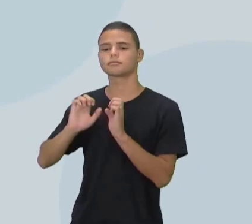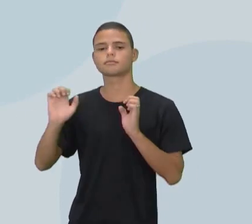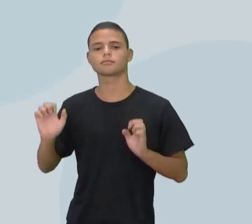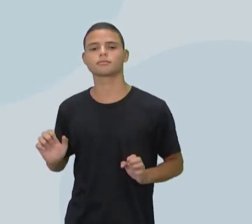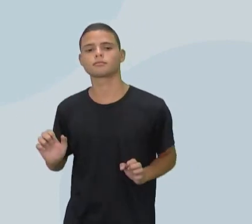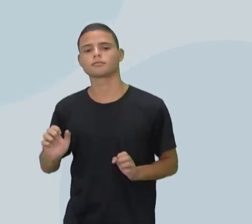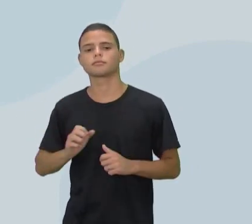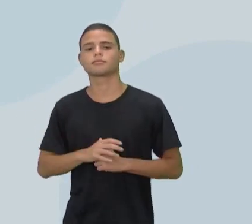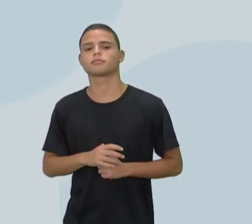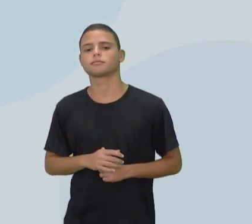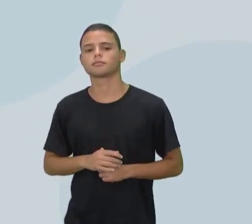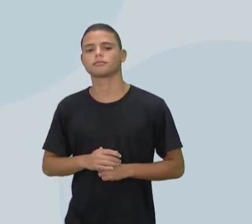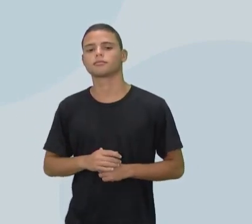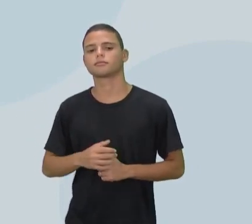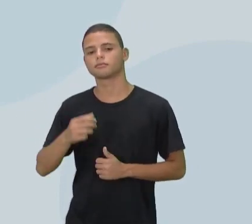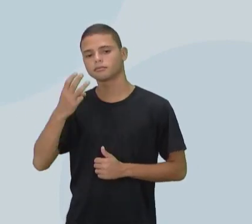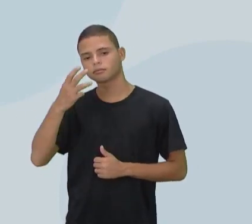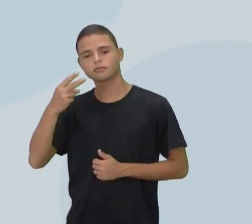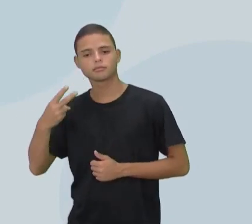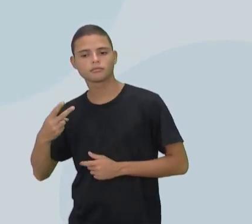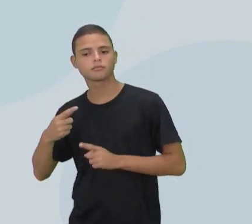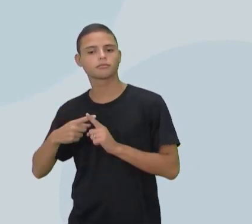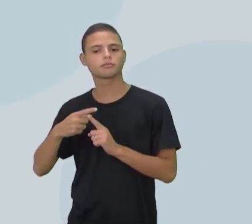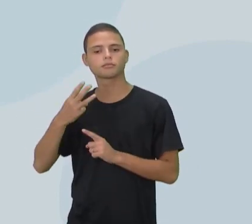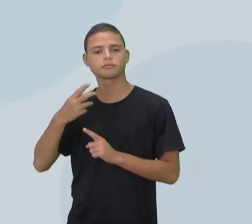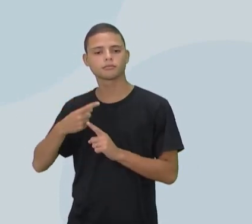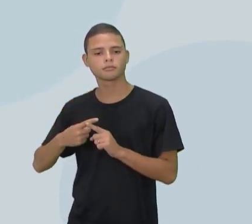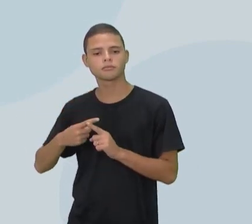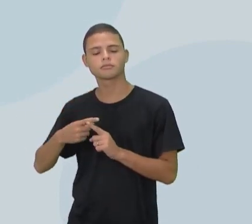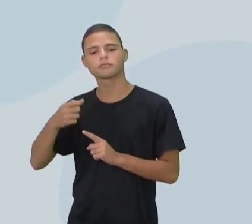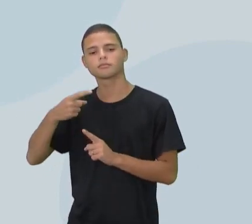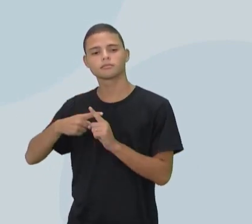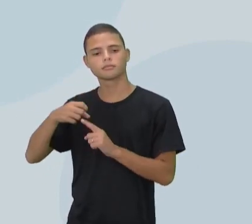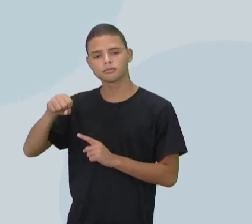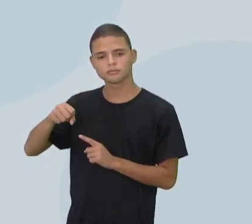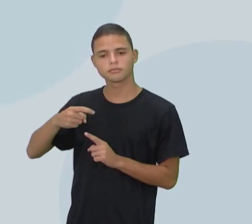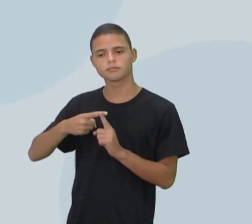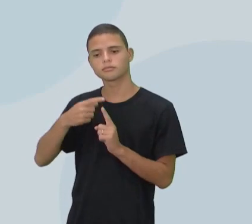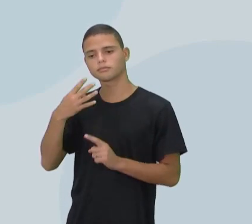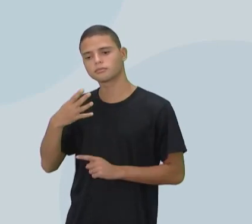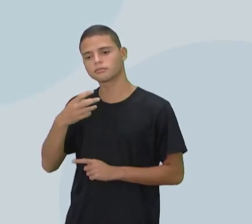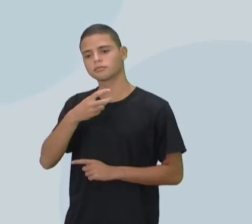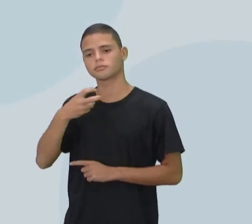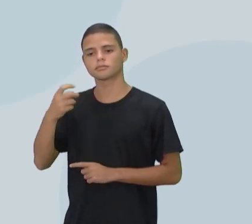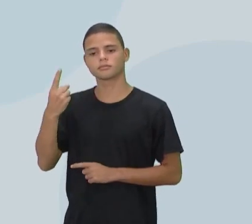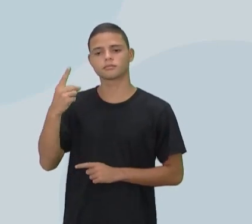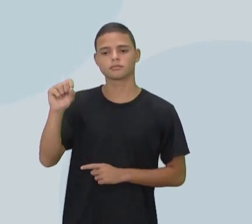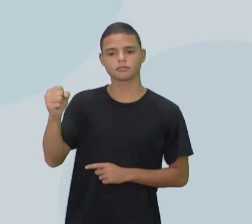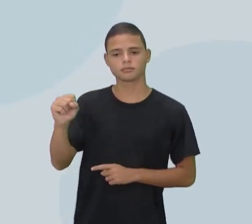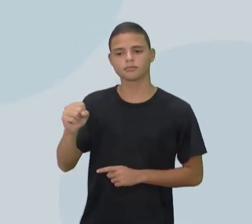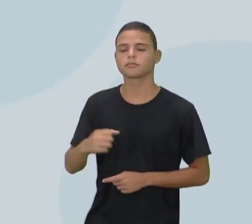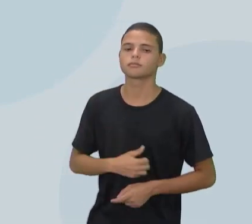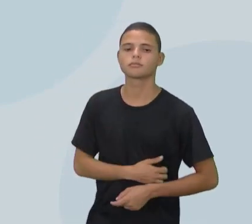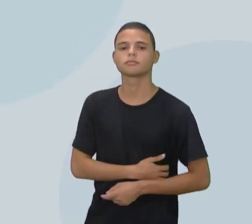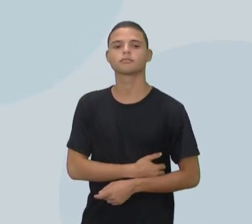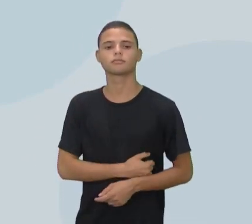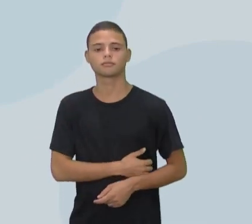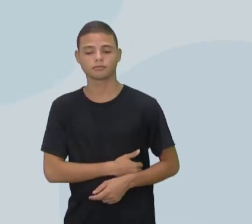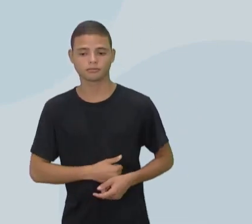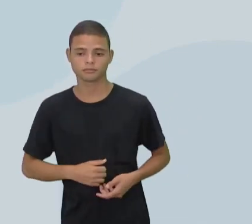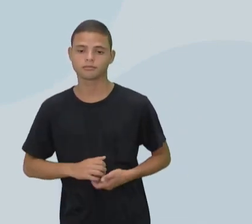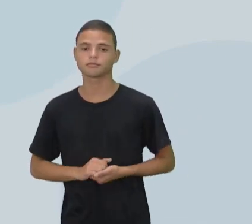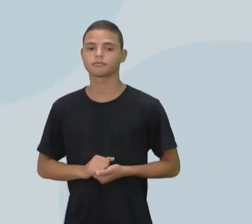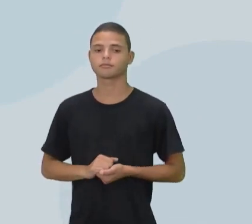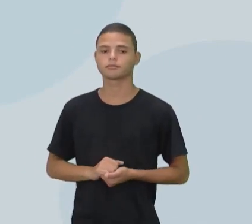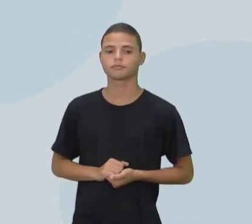branco? 5, 18. 18, 3 com 2, 5, com 9,